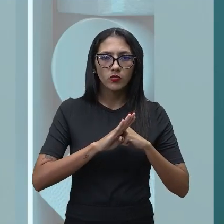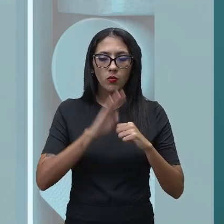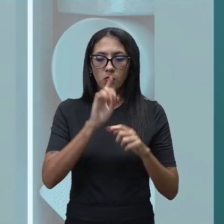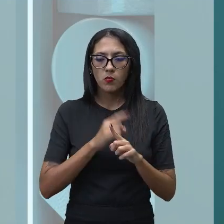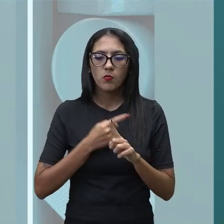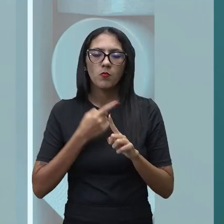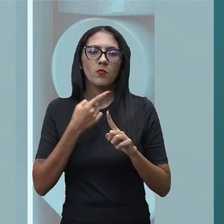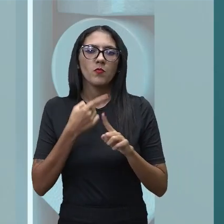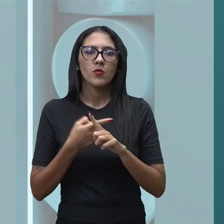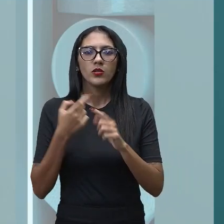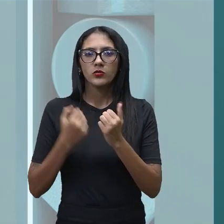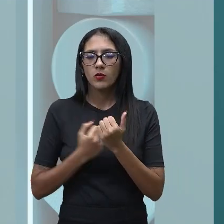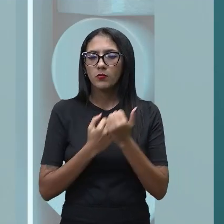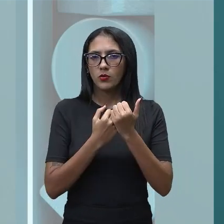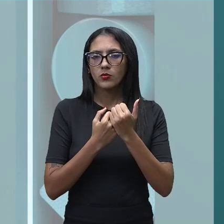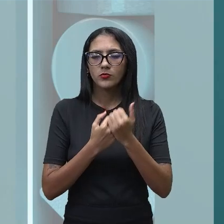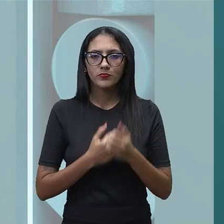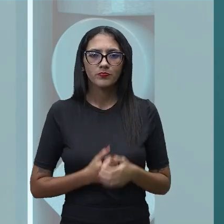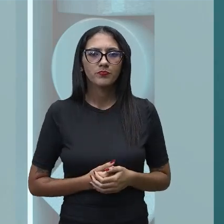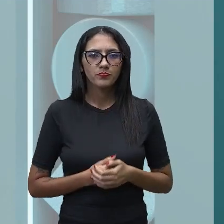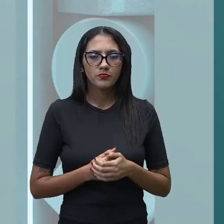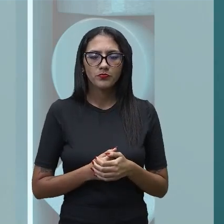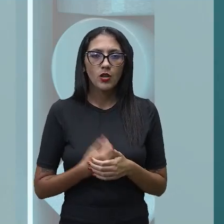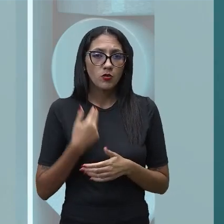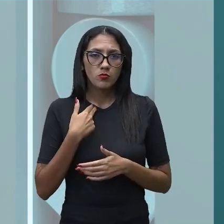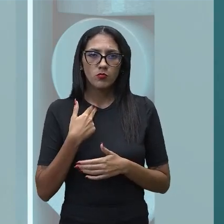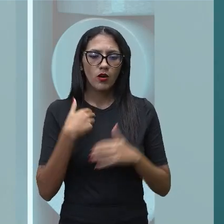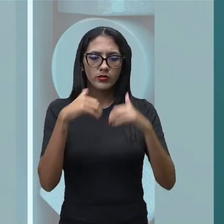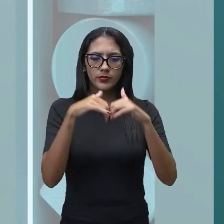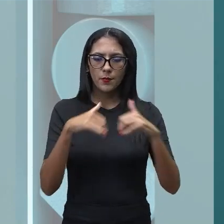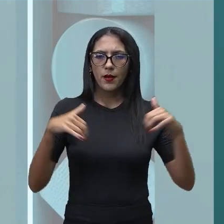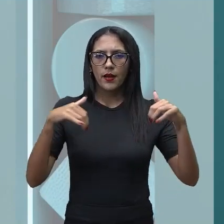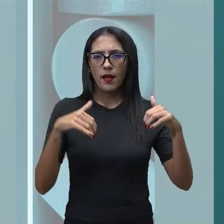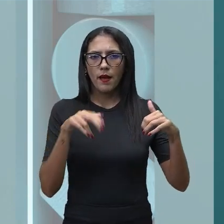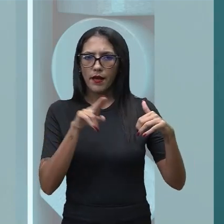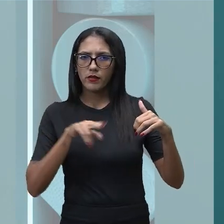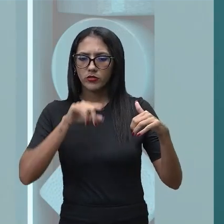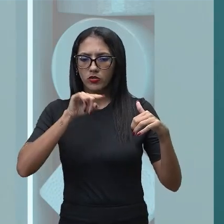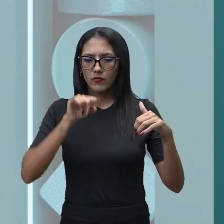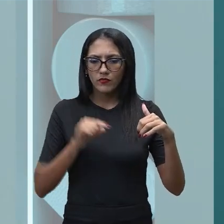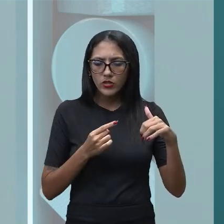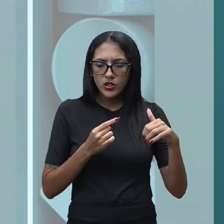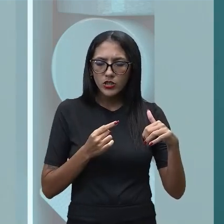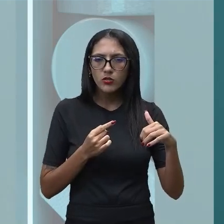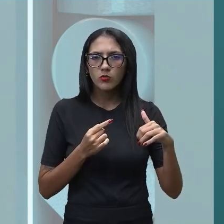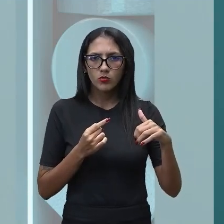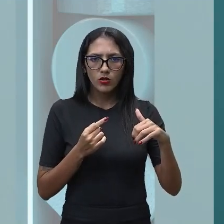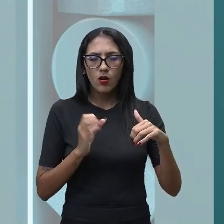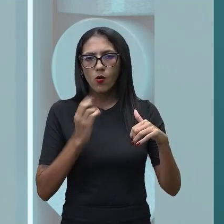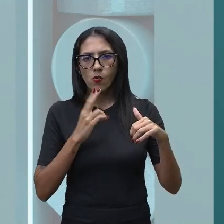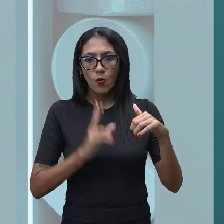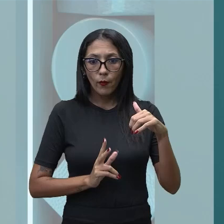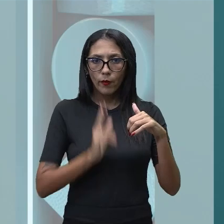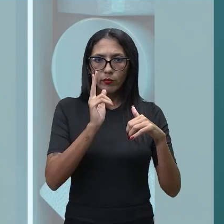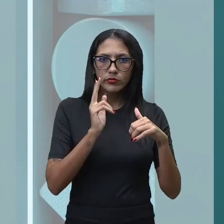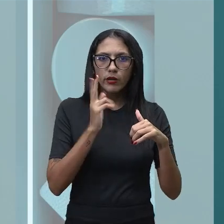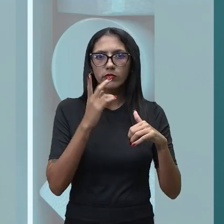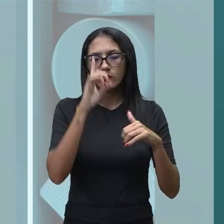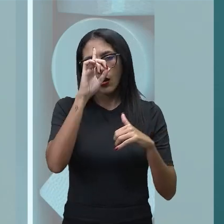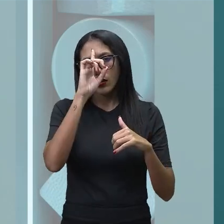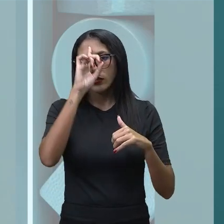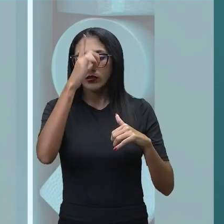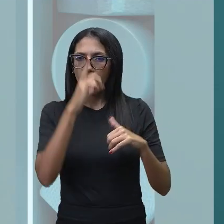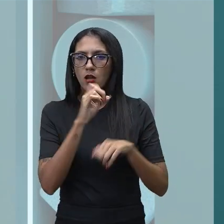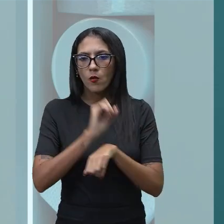A gente não separa por vírgula, ou então desmembra esses elementos, substantivo e determinante, como o adjunto